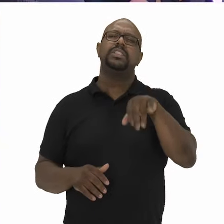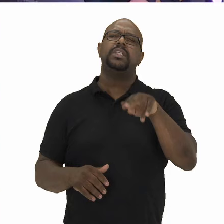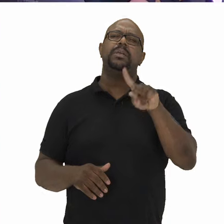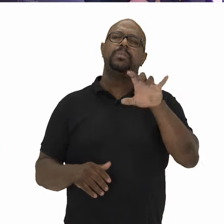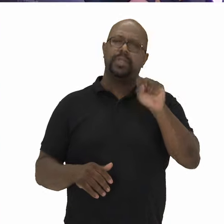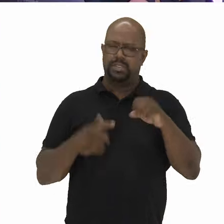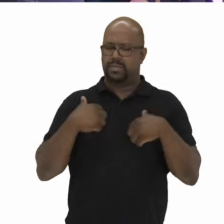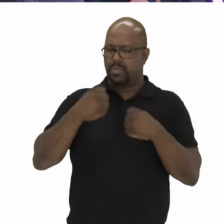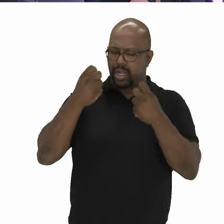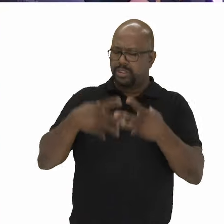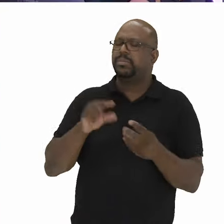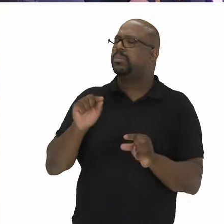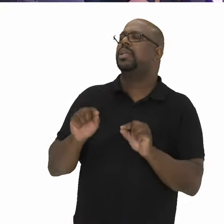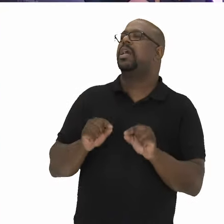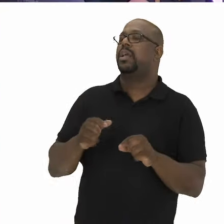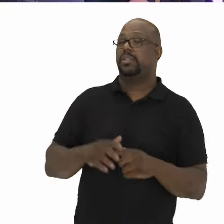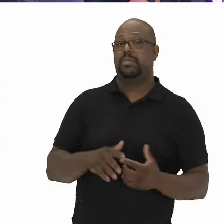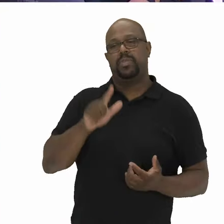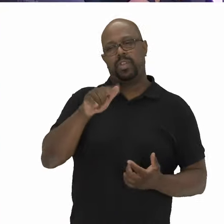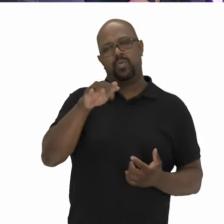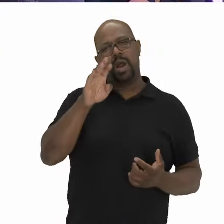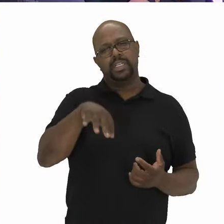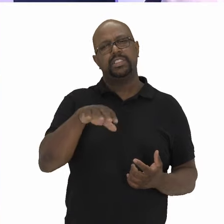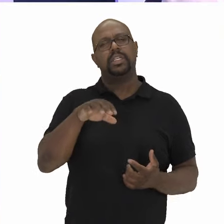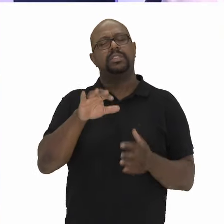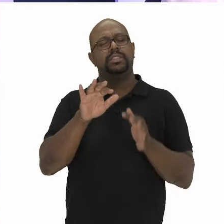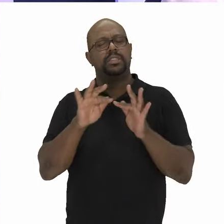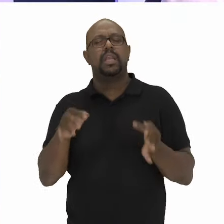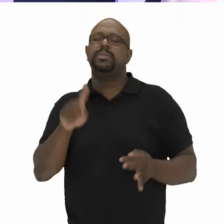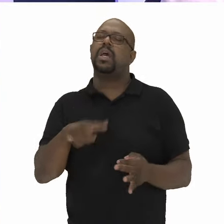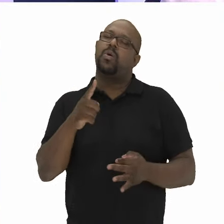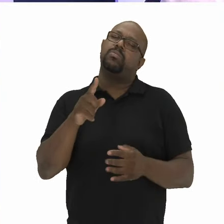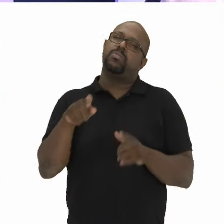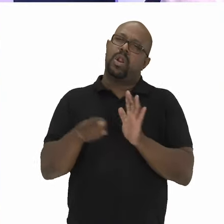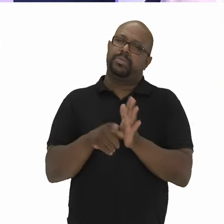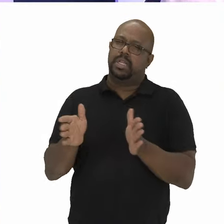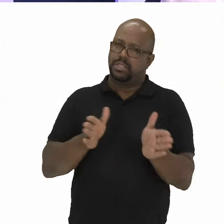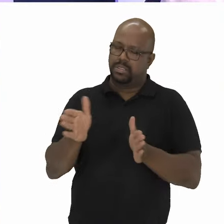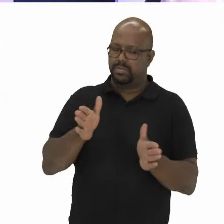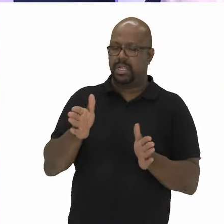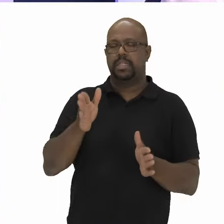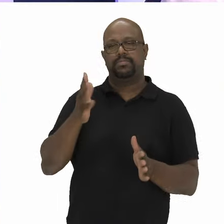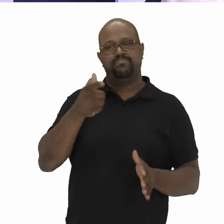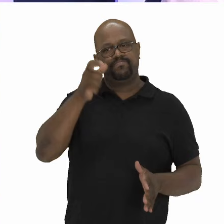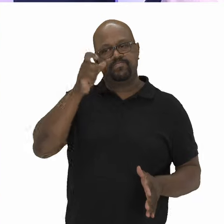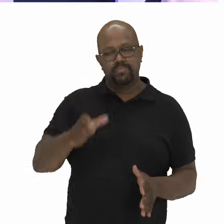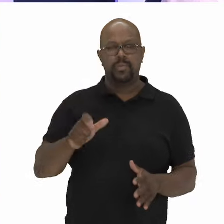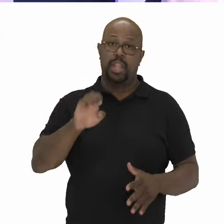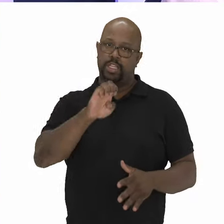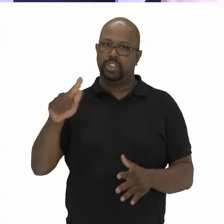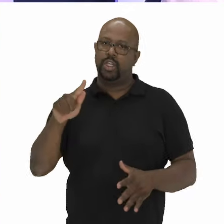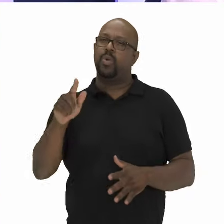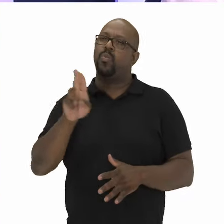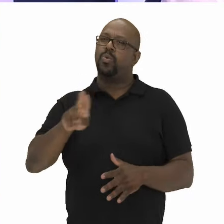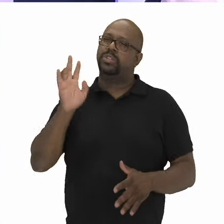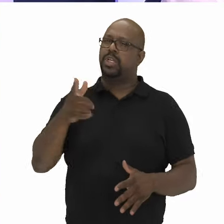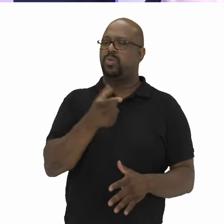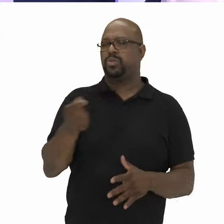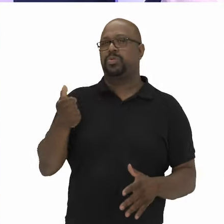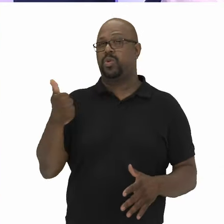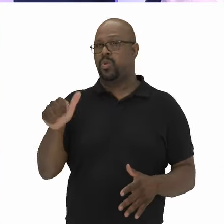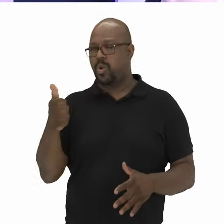simples você pode explicar pra gente a linguagem simples é um recurso de acessibilidade muito interessante que a escola de gente